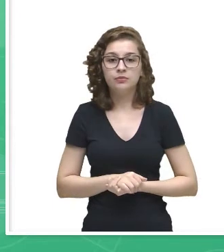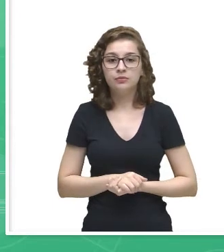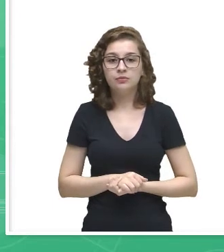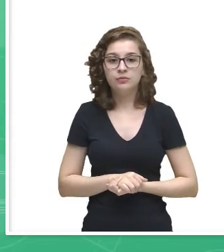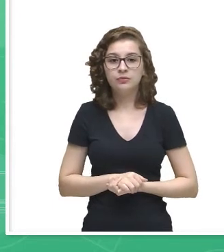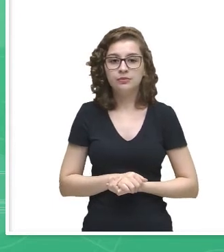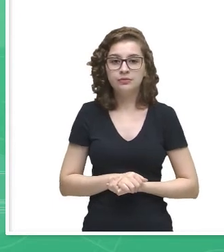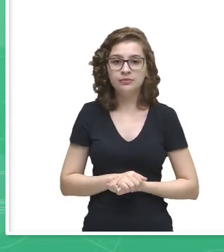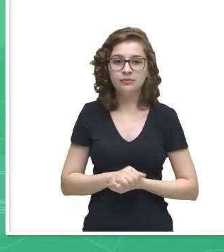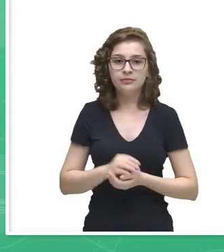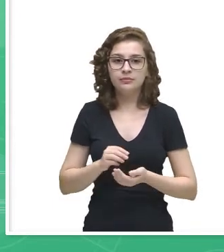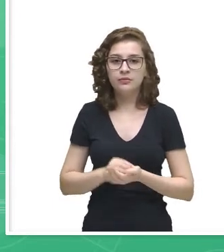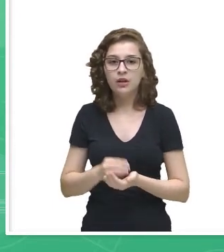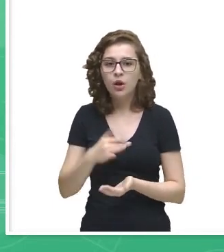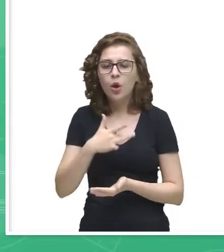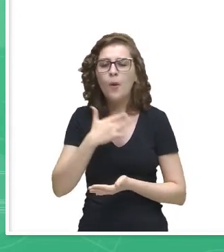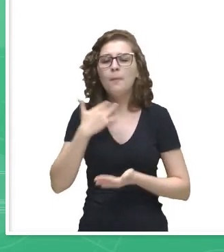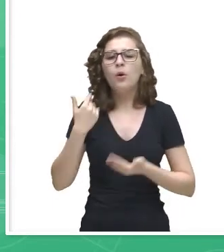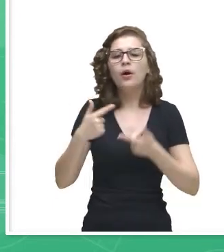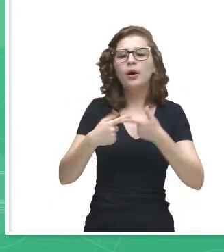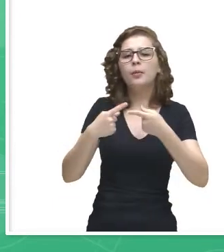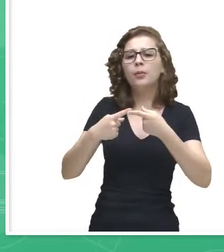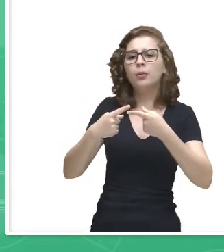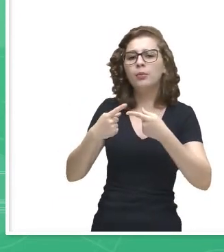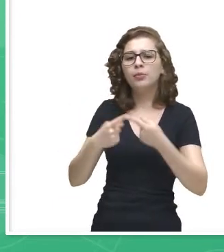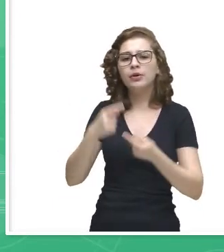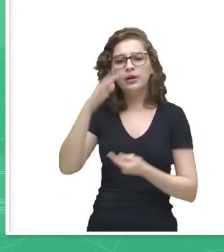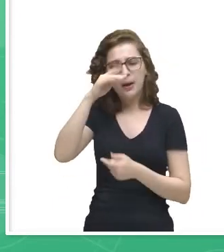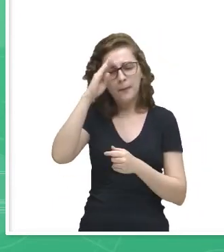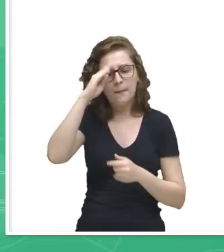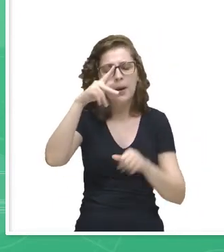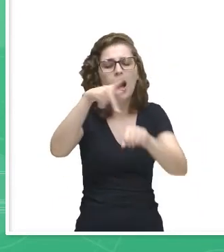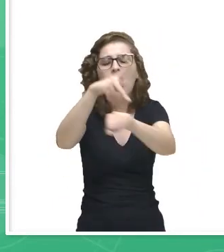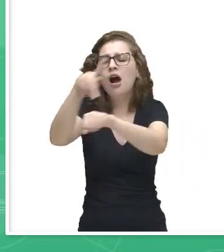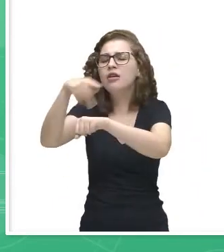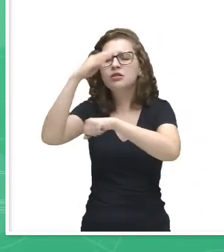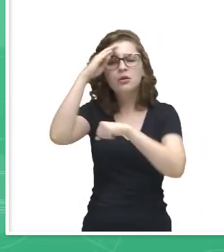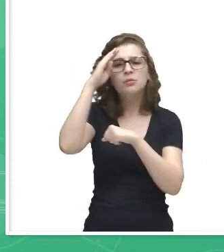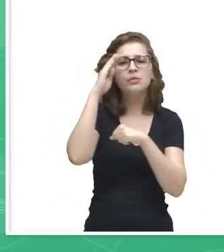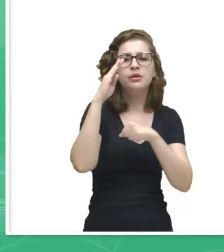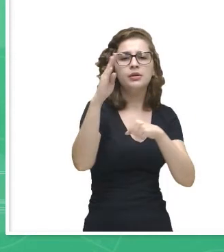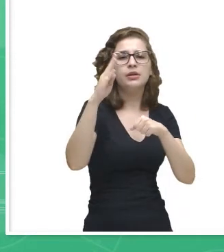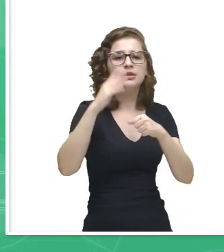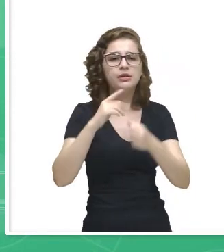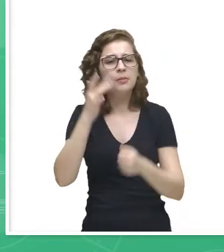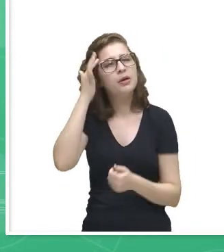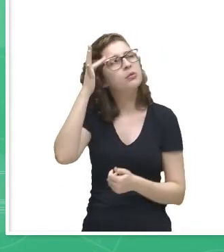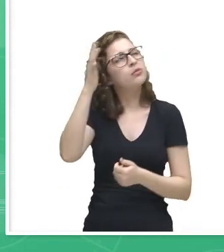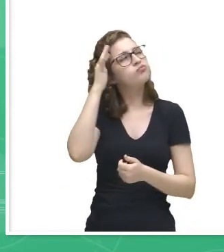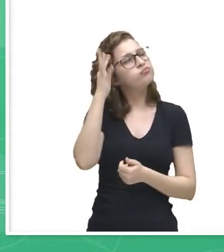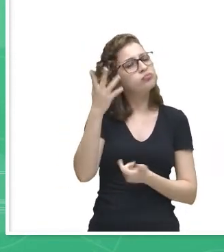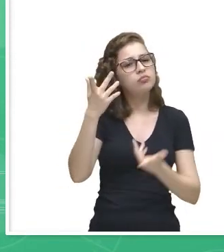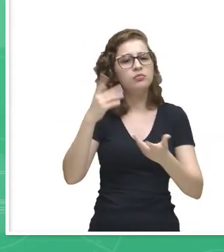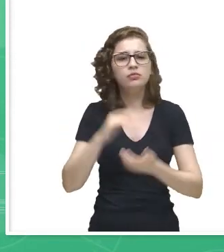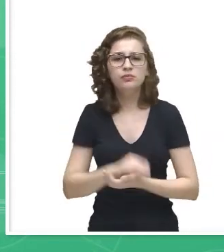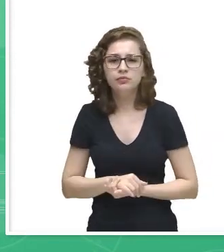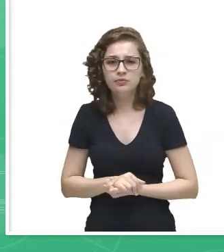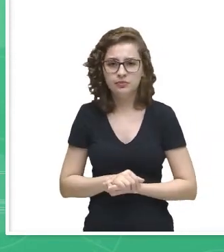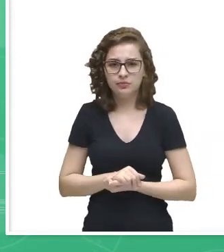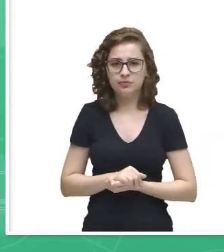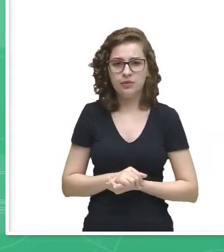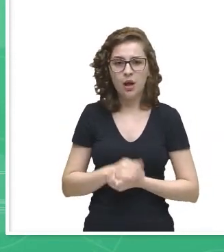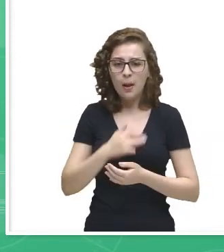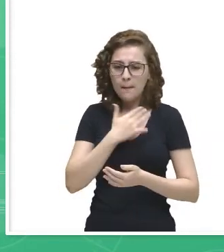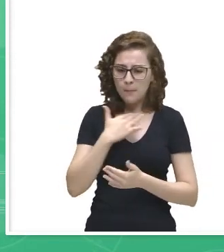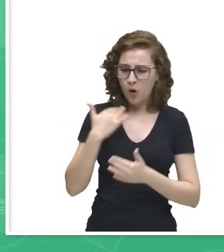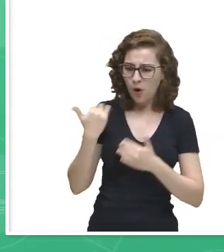Morrer pela pátria, pela ideia, não. Isso é fugir da verdade, mesmo no fronte. Matar é que é